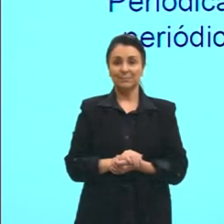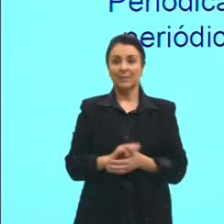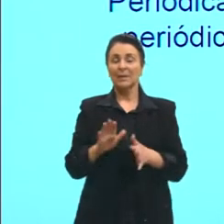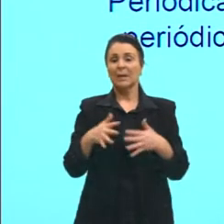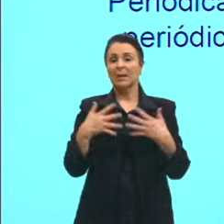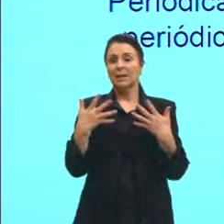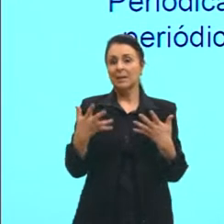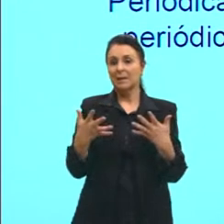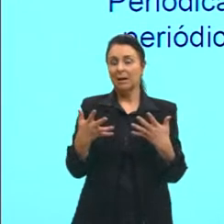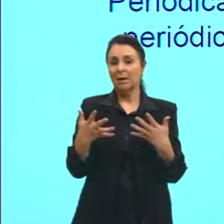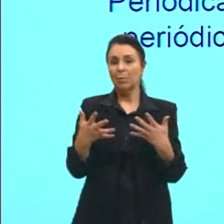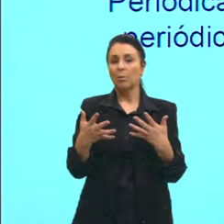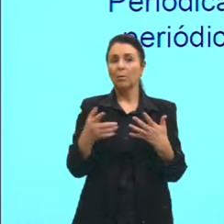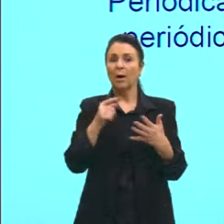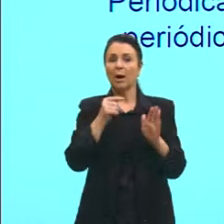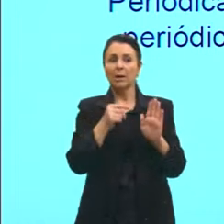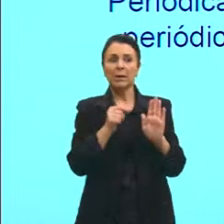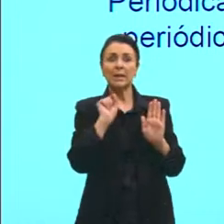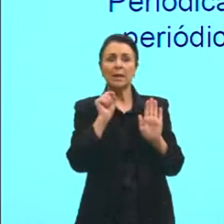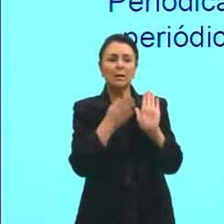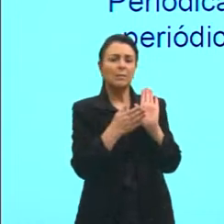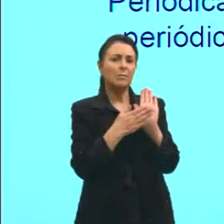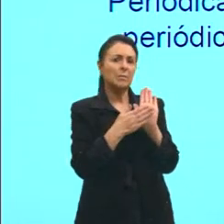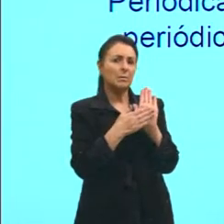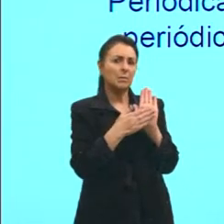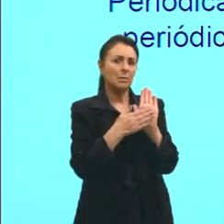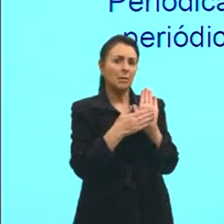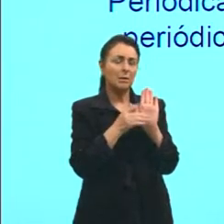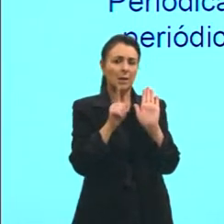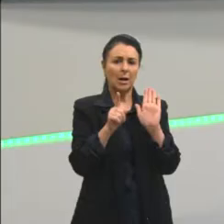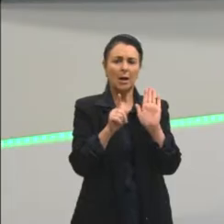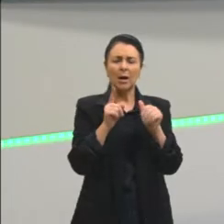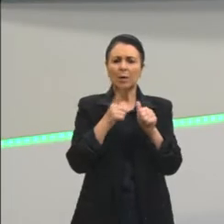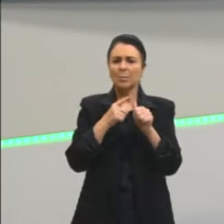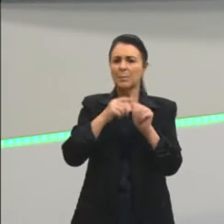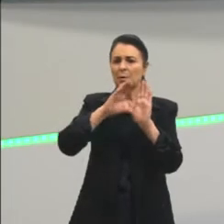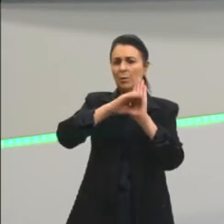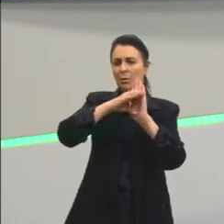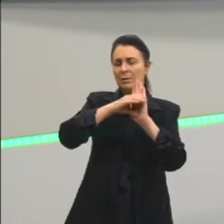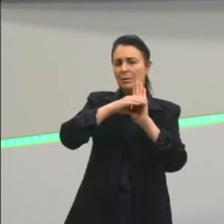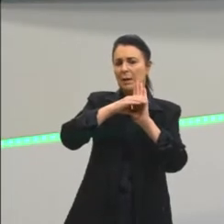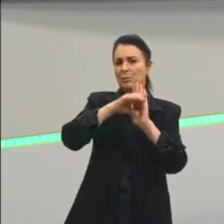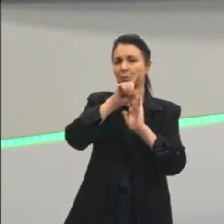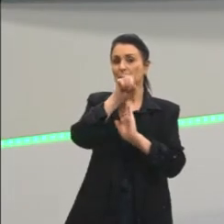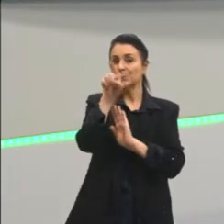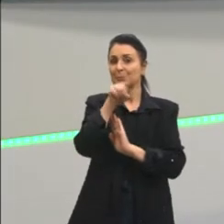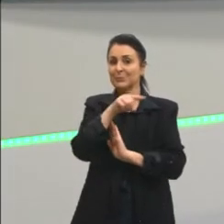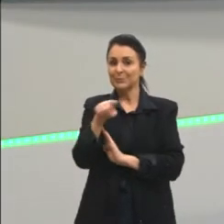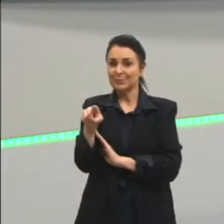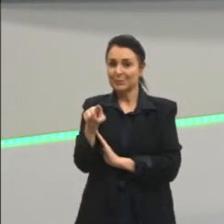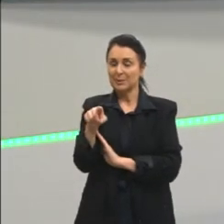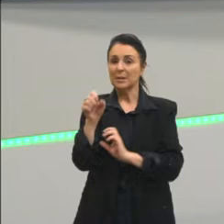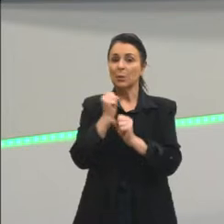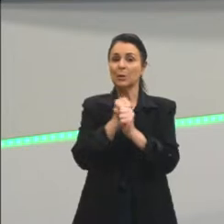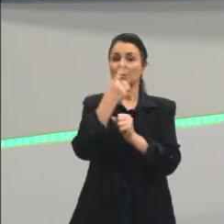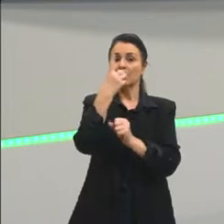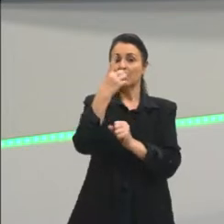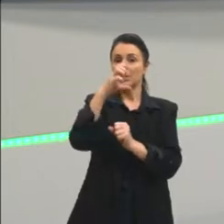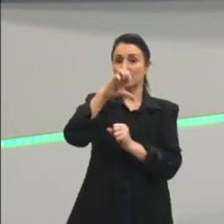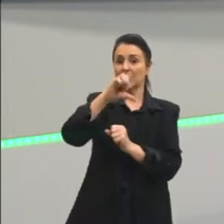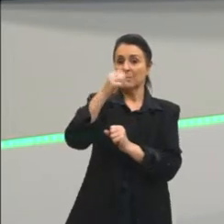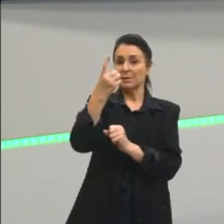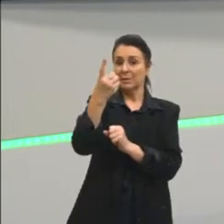Ah então ele foi proposto né primeiro conceituais número atômico foi proposto em 1913